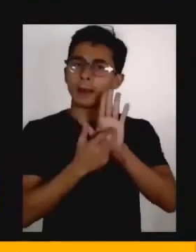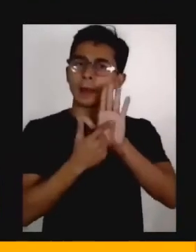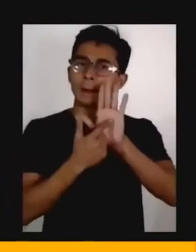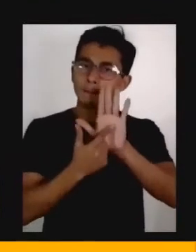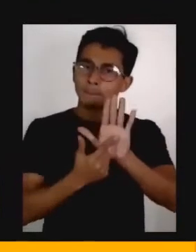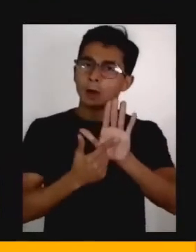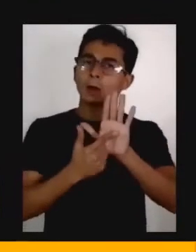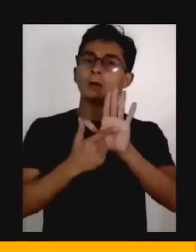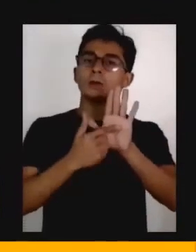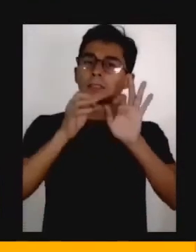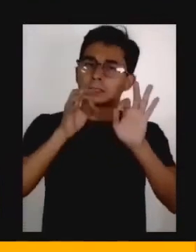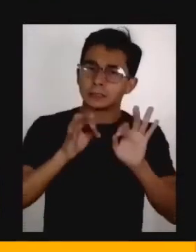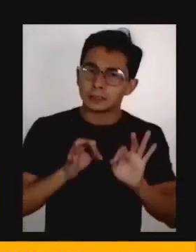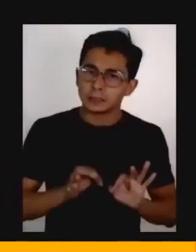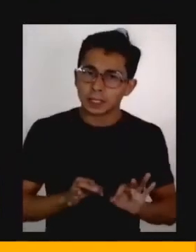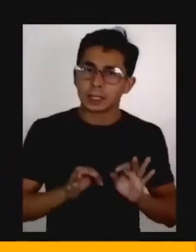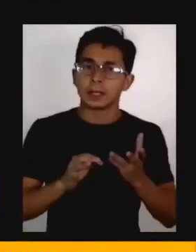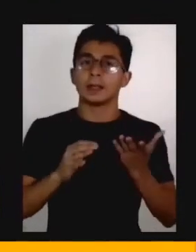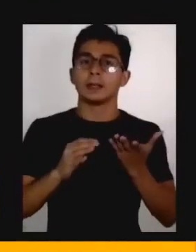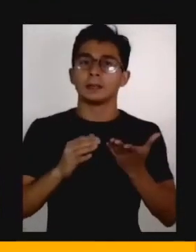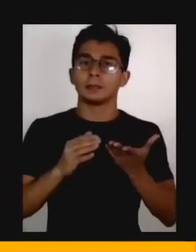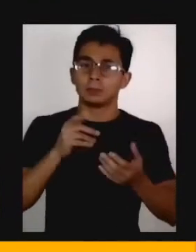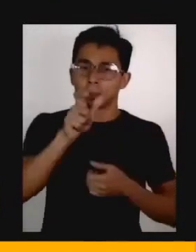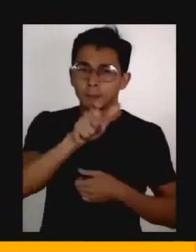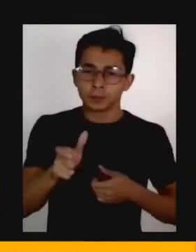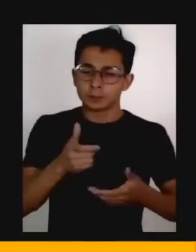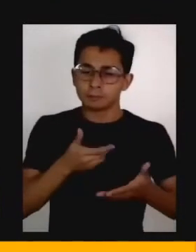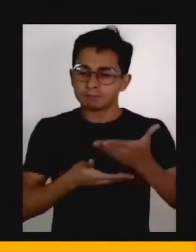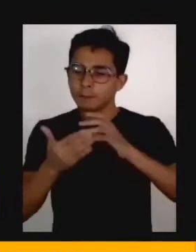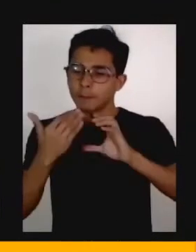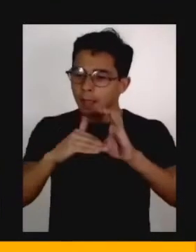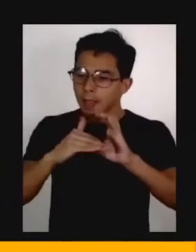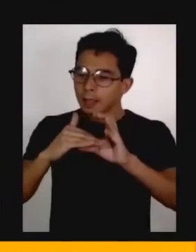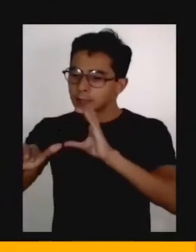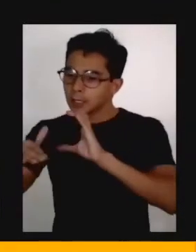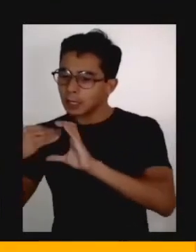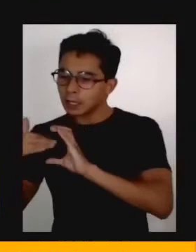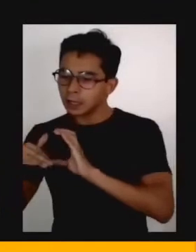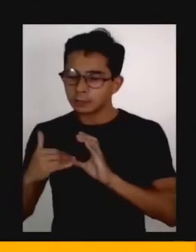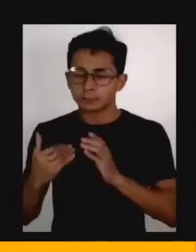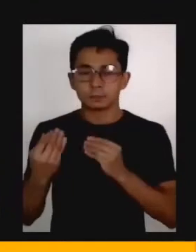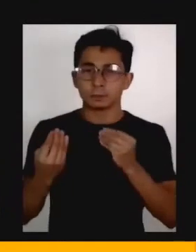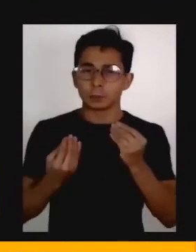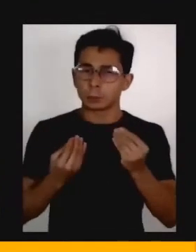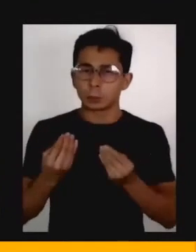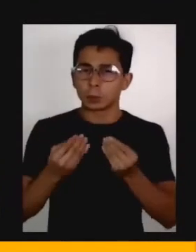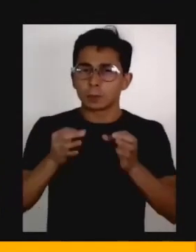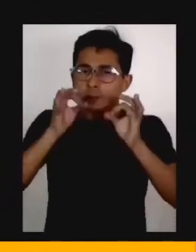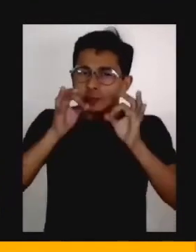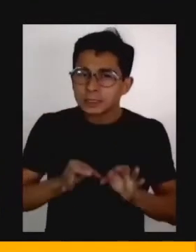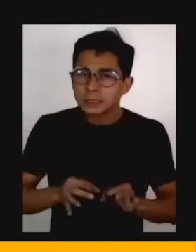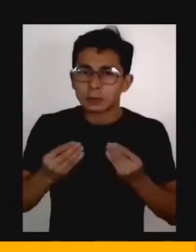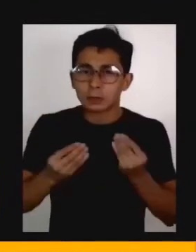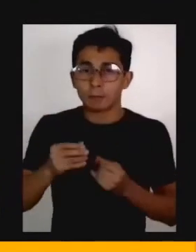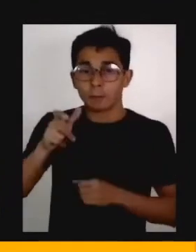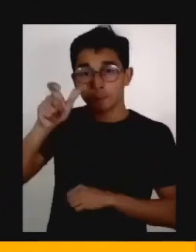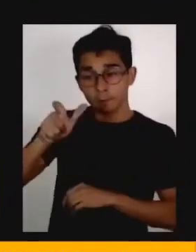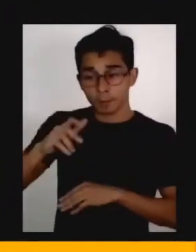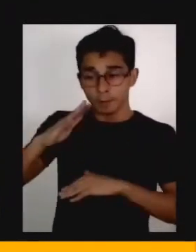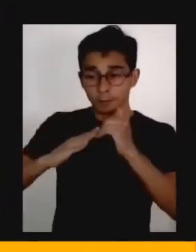que das mensagens que nós queremos passar para o nosso consumidor por meio desses criadores de